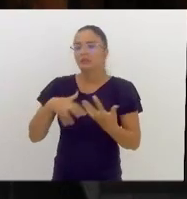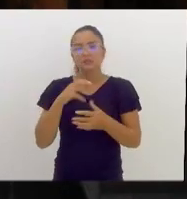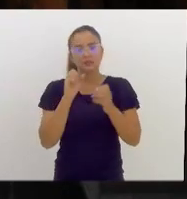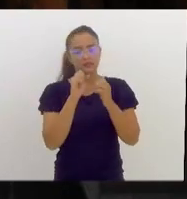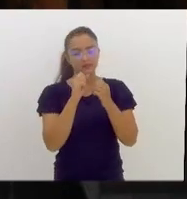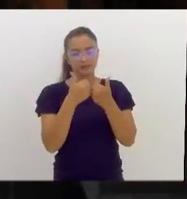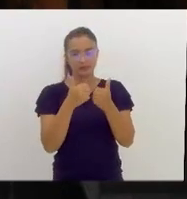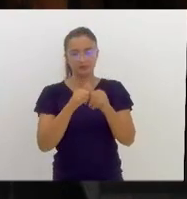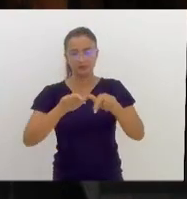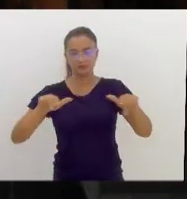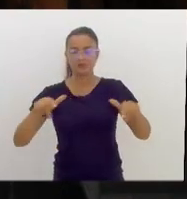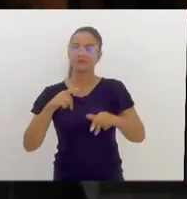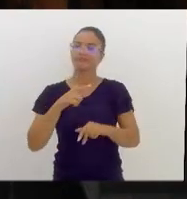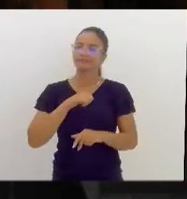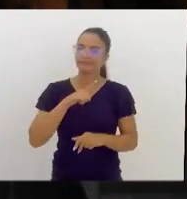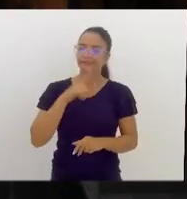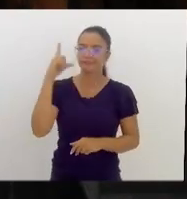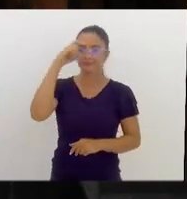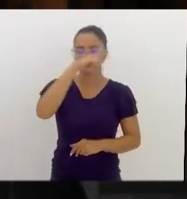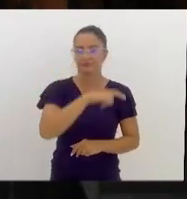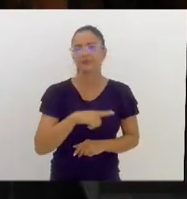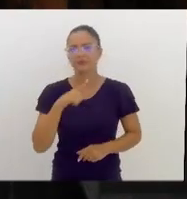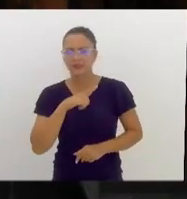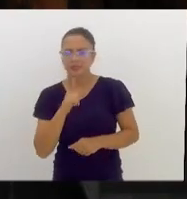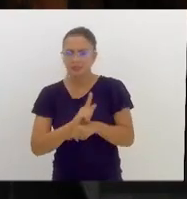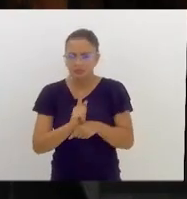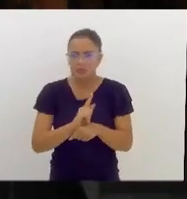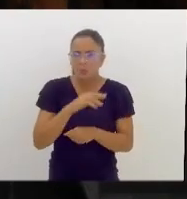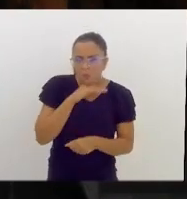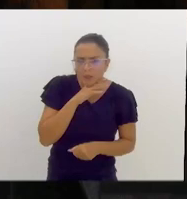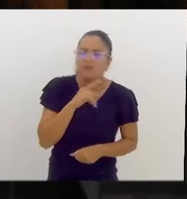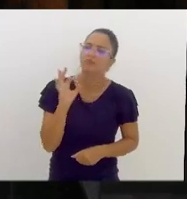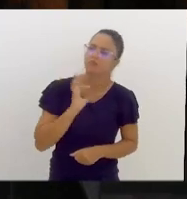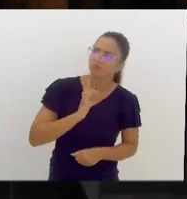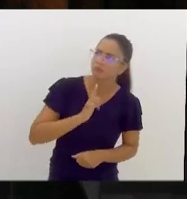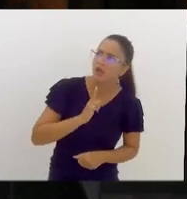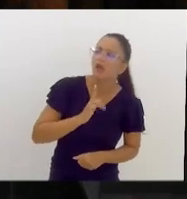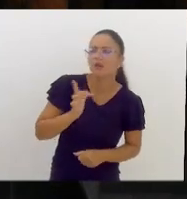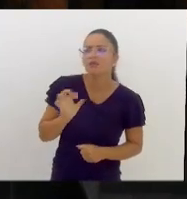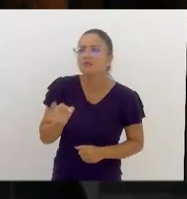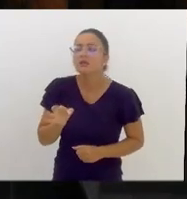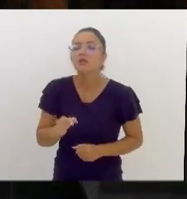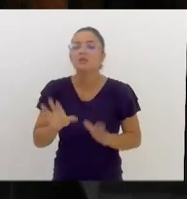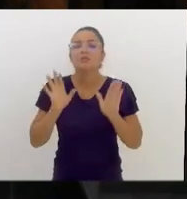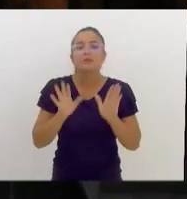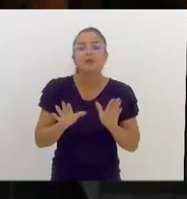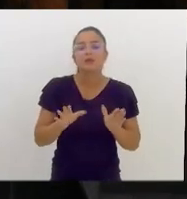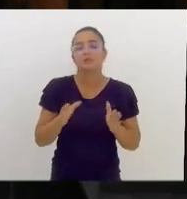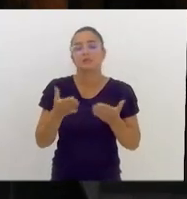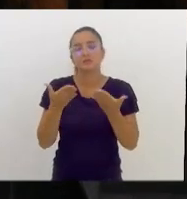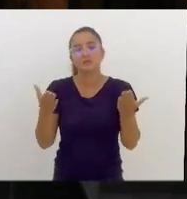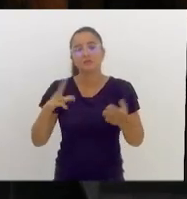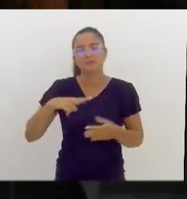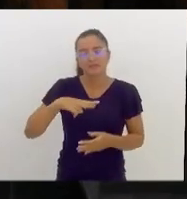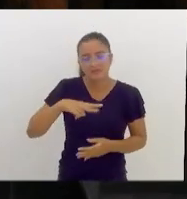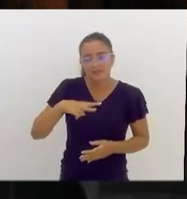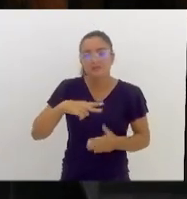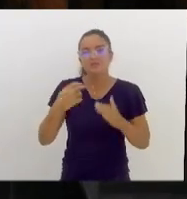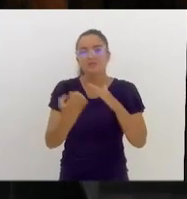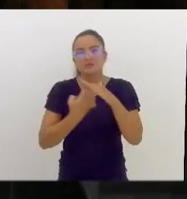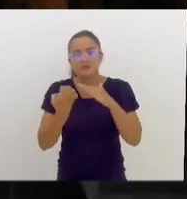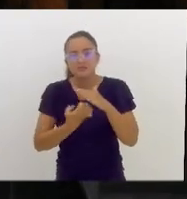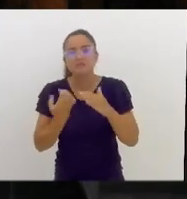ser claro, existem mais gestões? Existem. E a lógica da privatização dos sistemas nos coloca na mão de